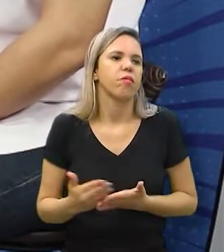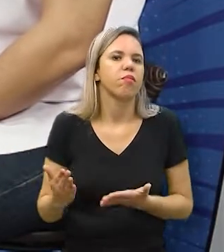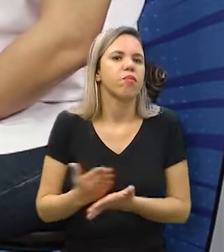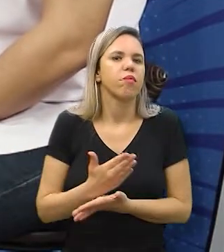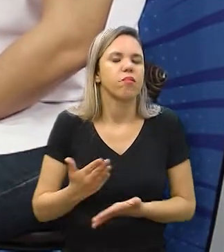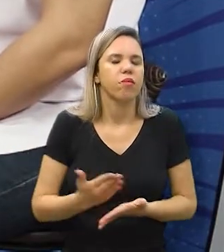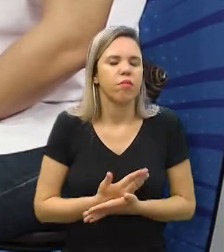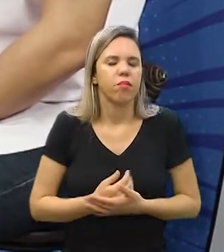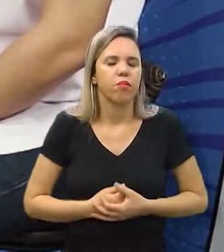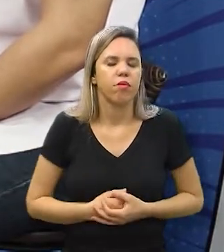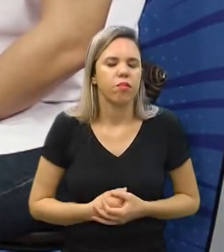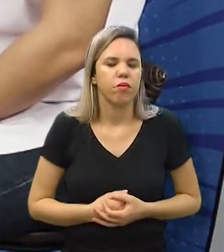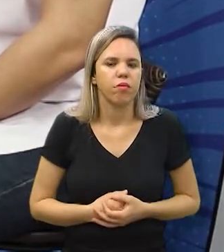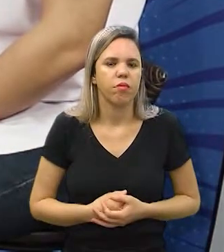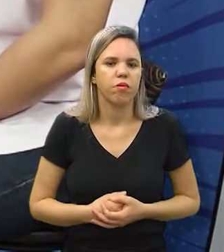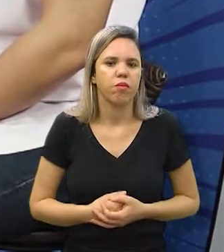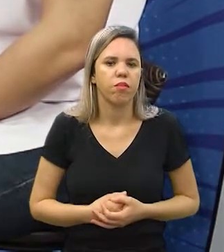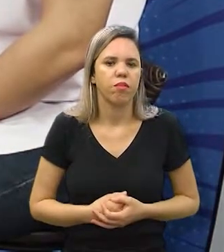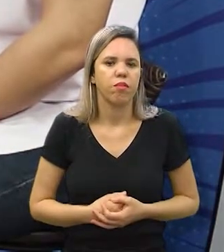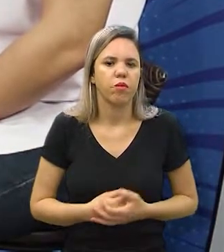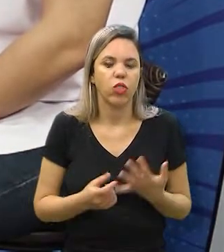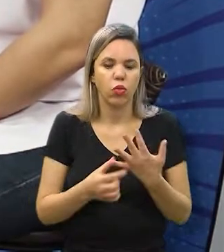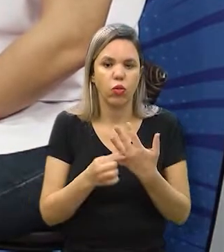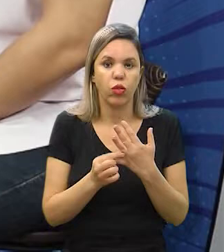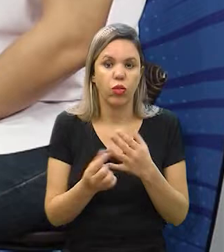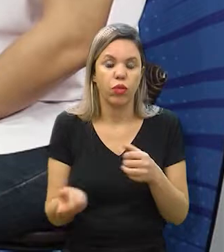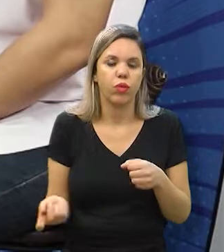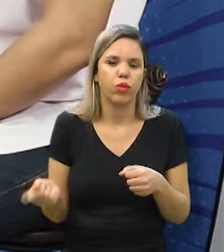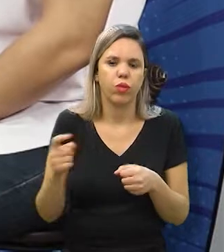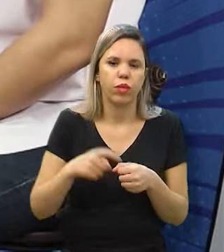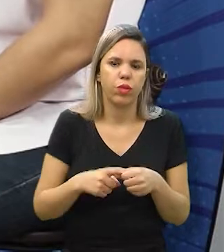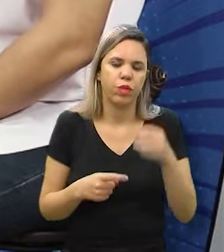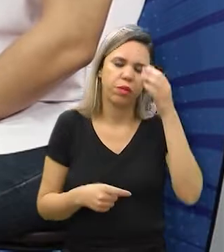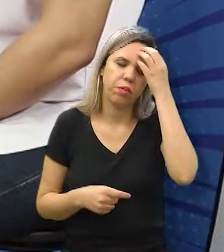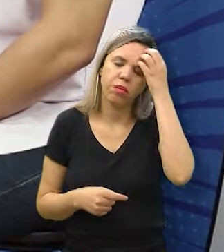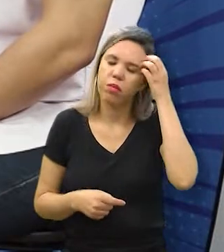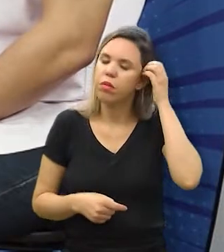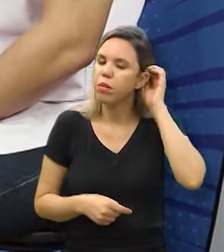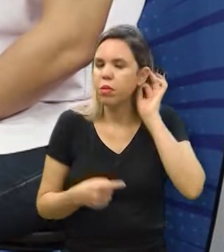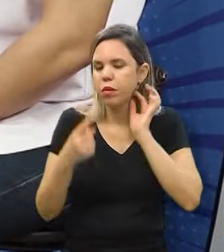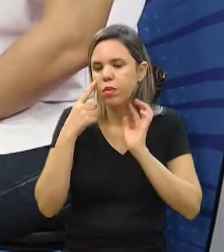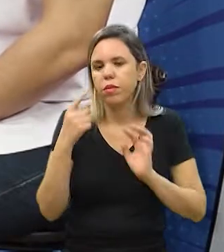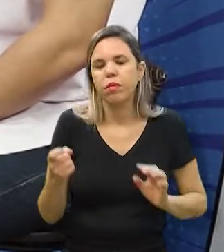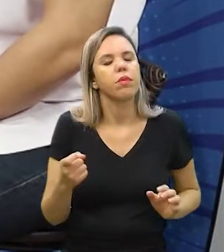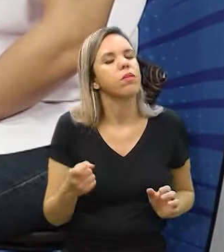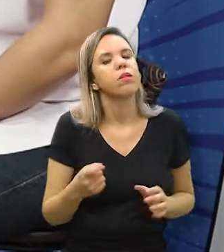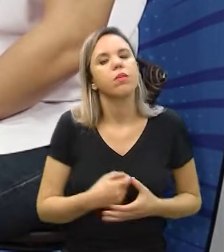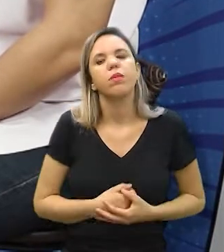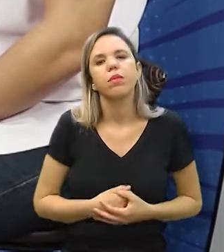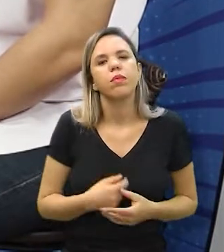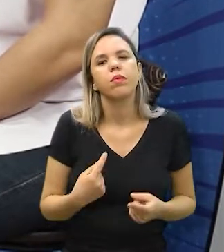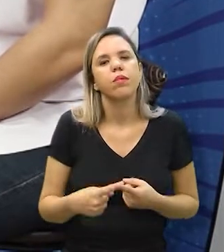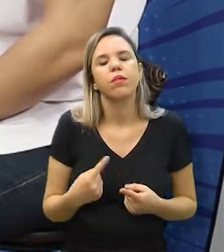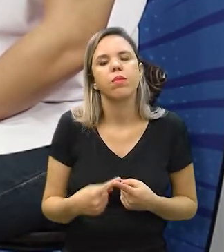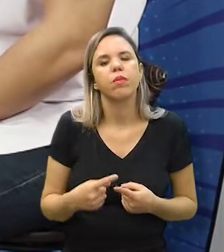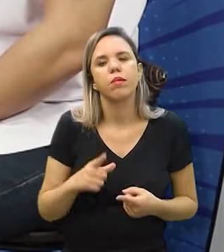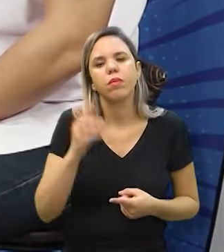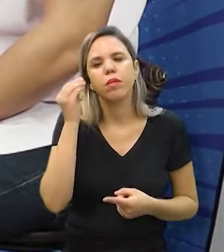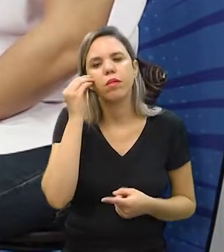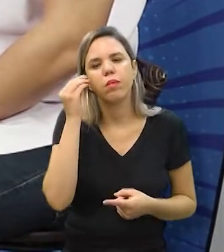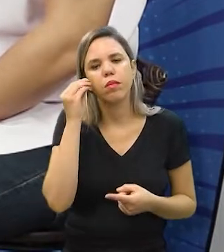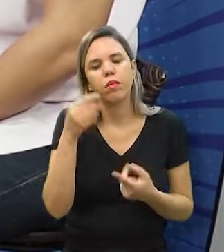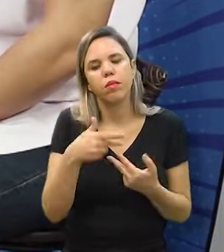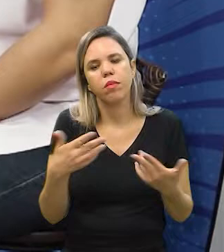do livro, né? E o anel volta. É bem interessante essa parte, porque eles tentam